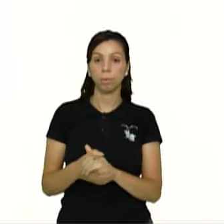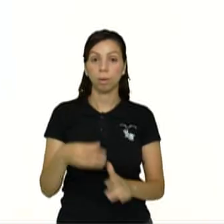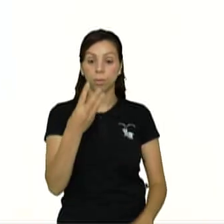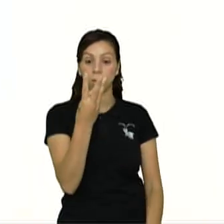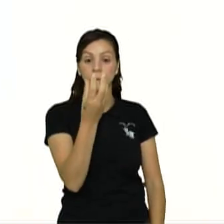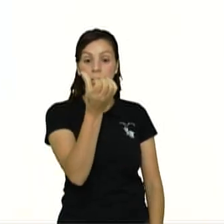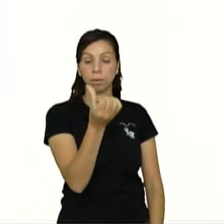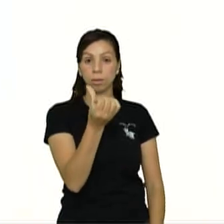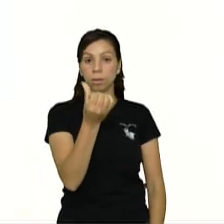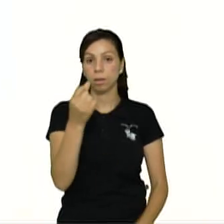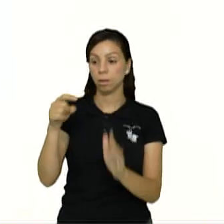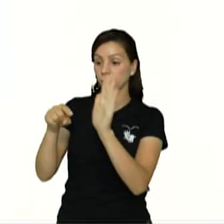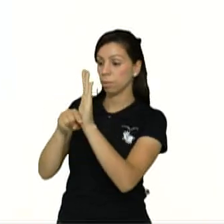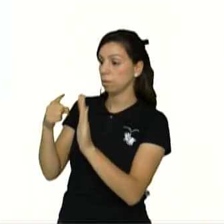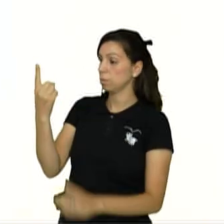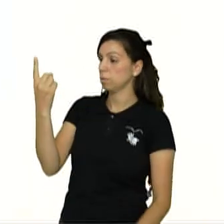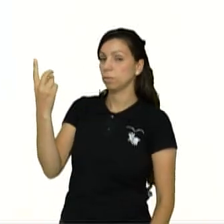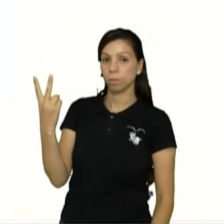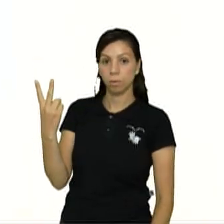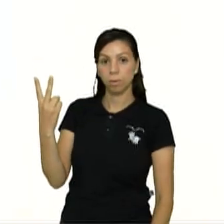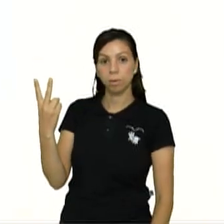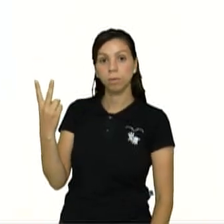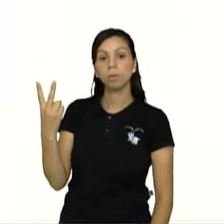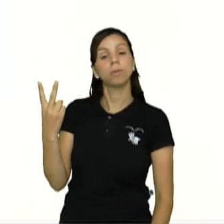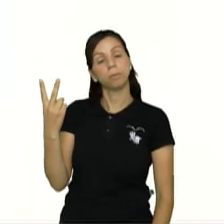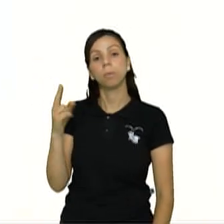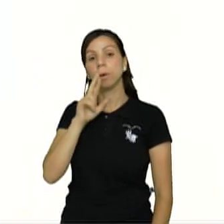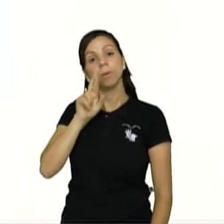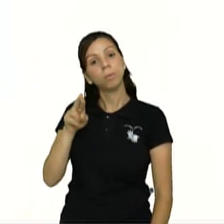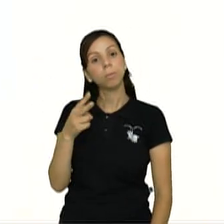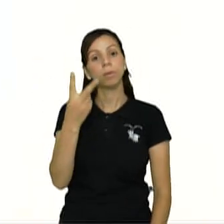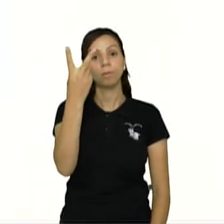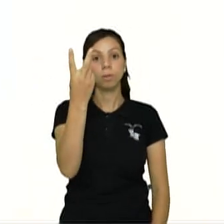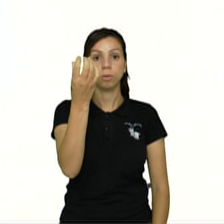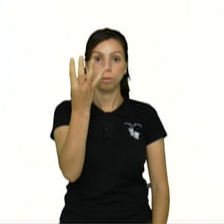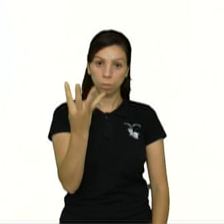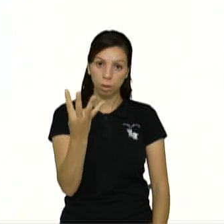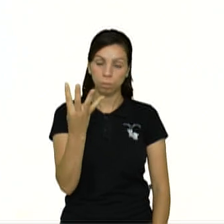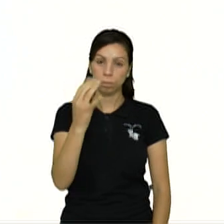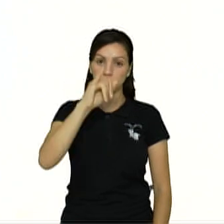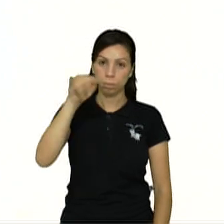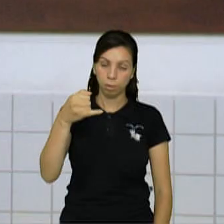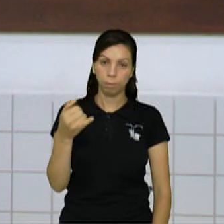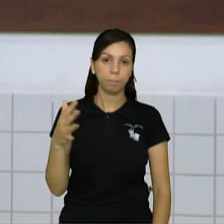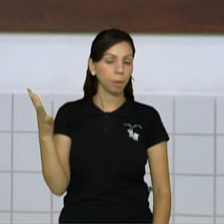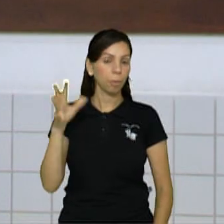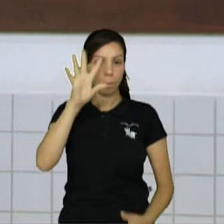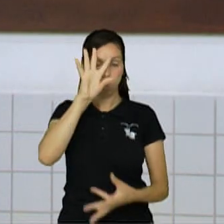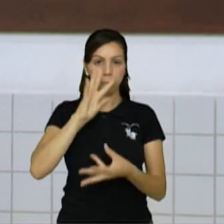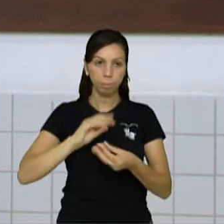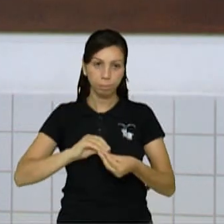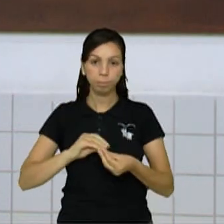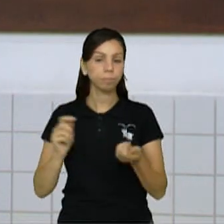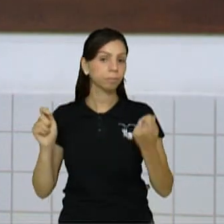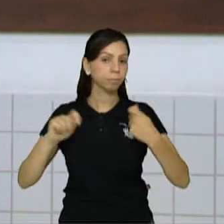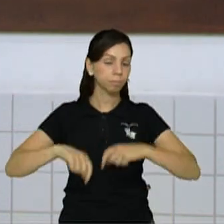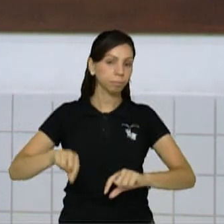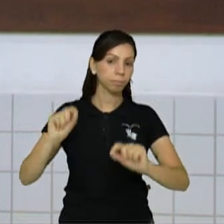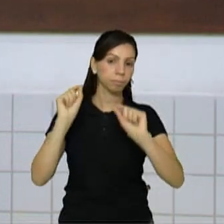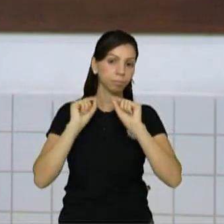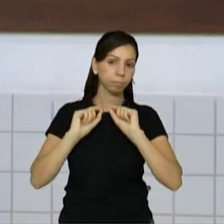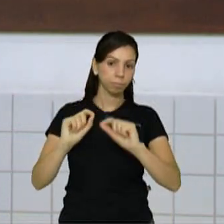12, 24 joules. Beleza? Não esqueça disso. Se você pegou essa ideia, então agora nós